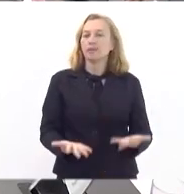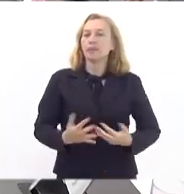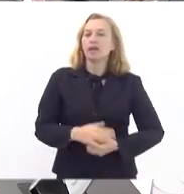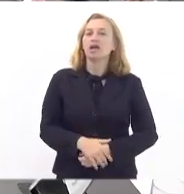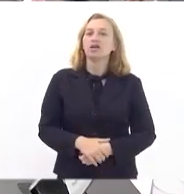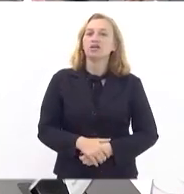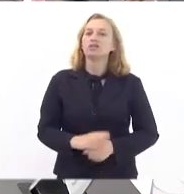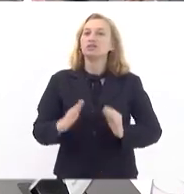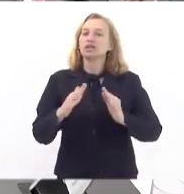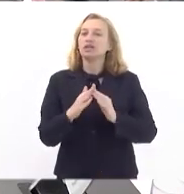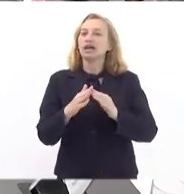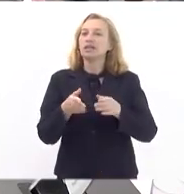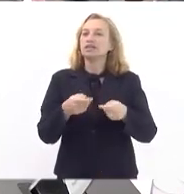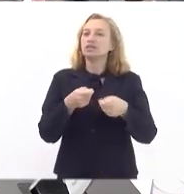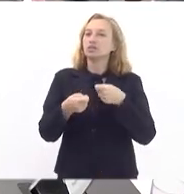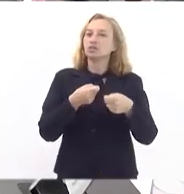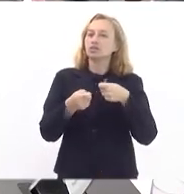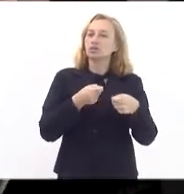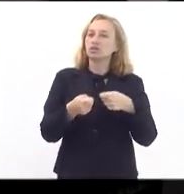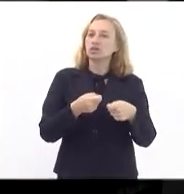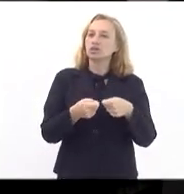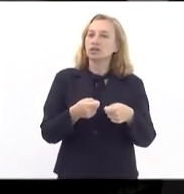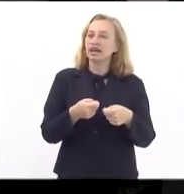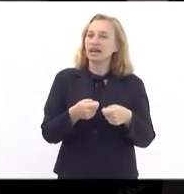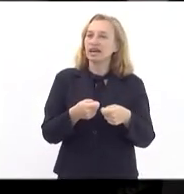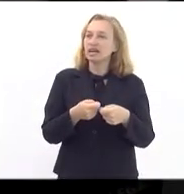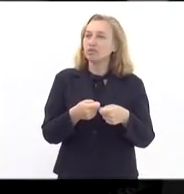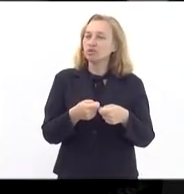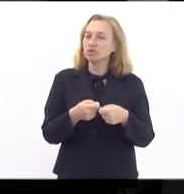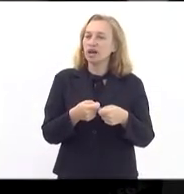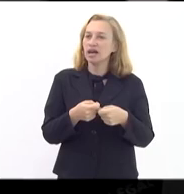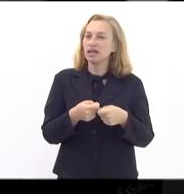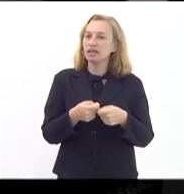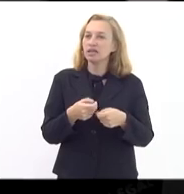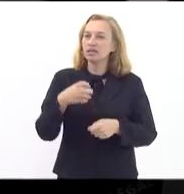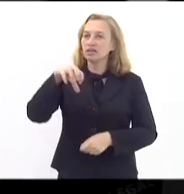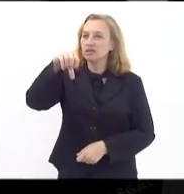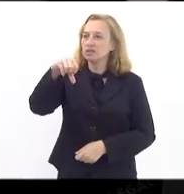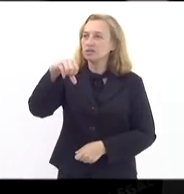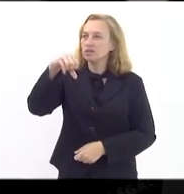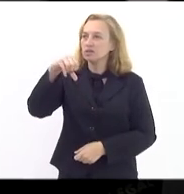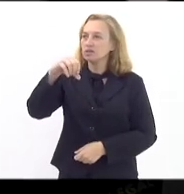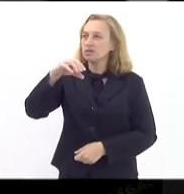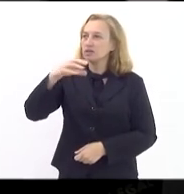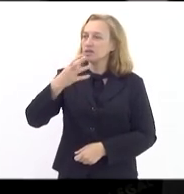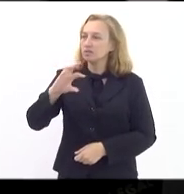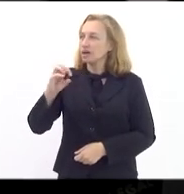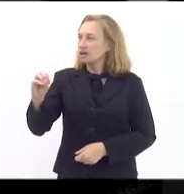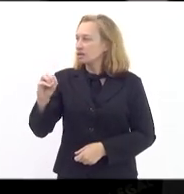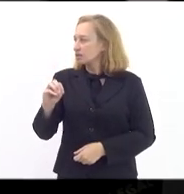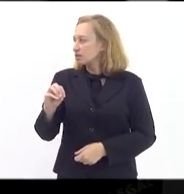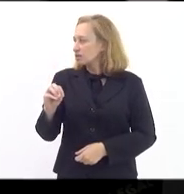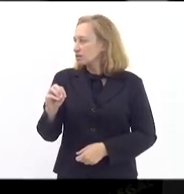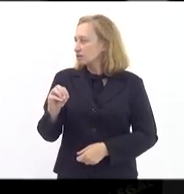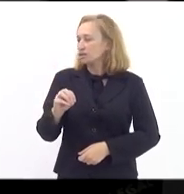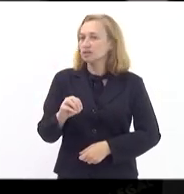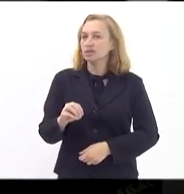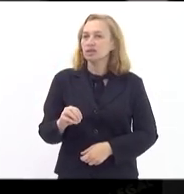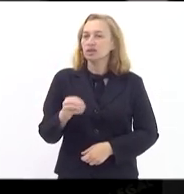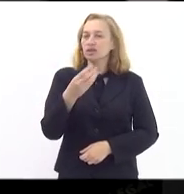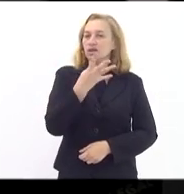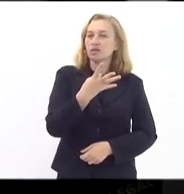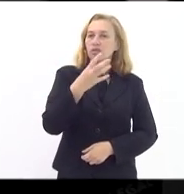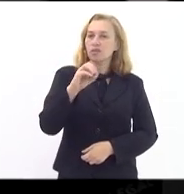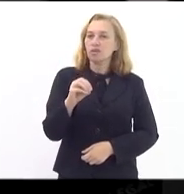uma casa de controle centro de comando foi no dia nove de Março agora do mês passado foram furtados